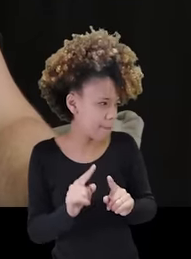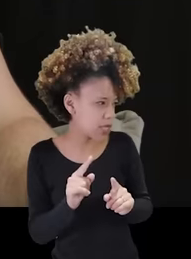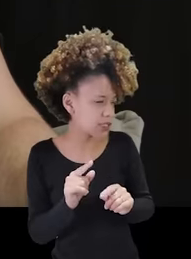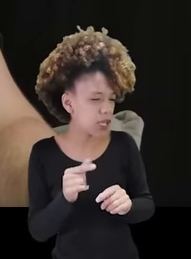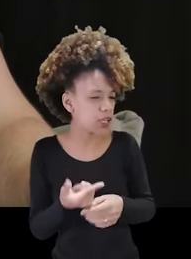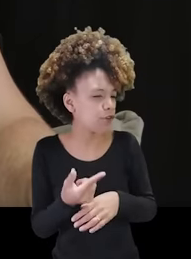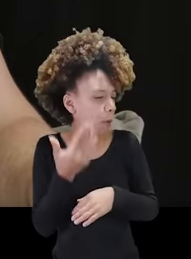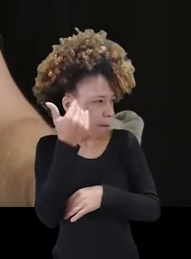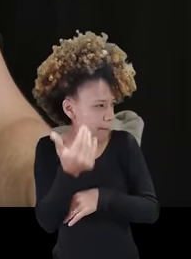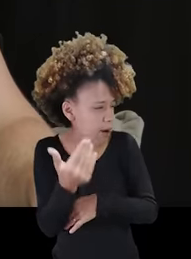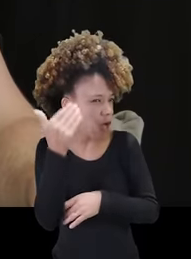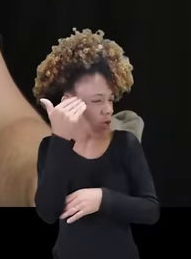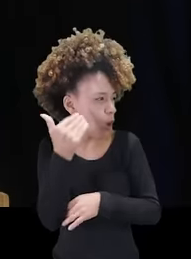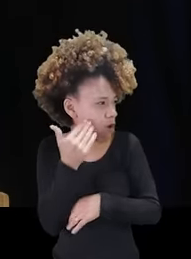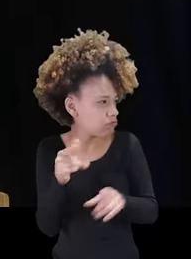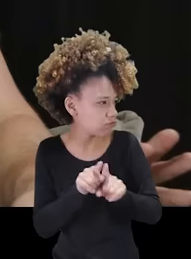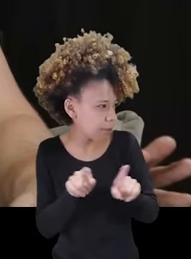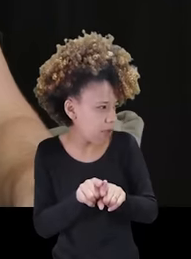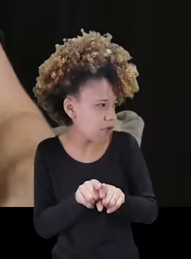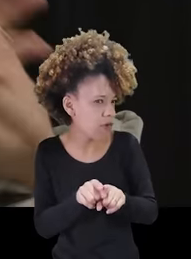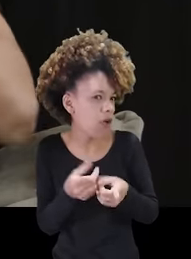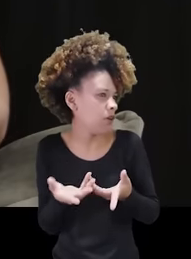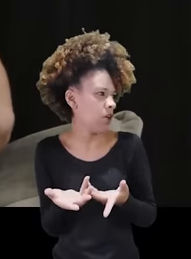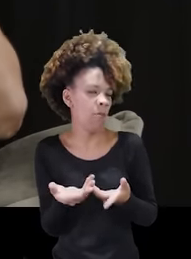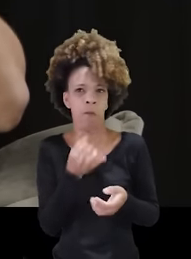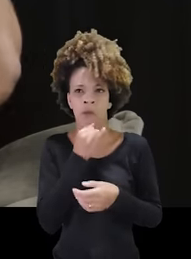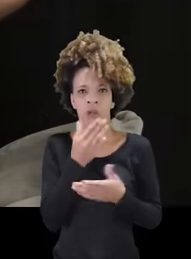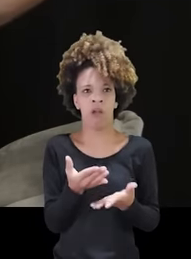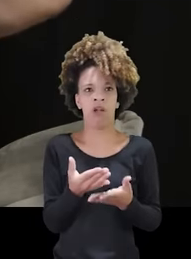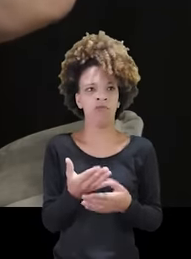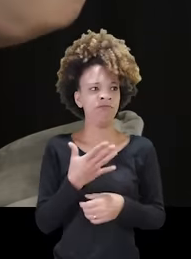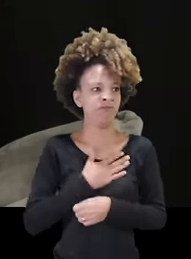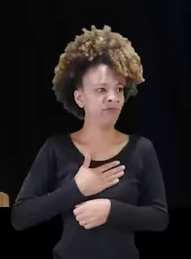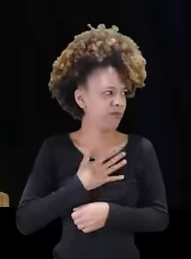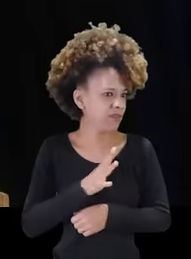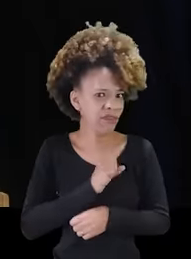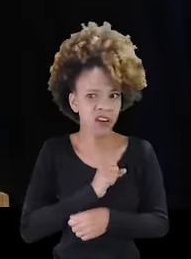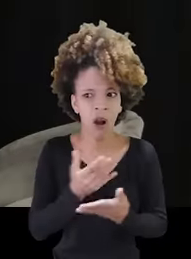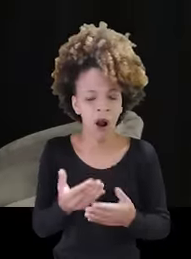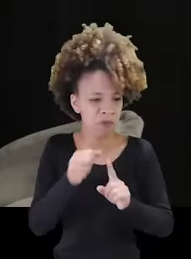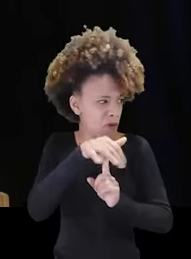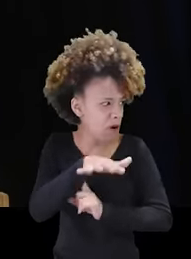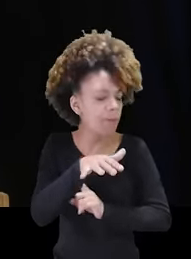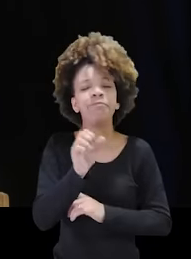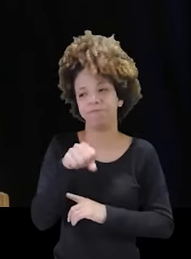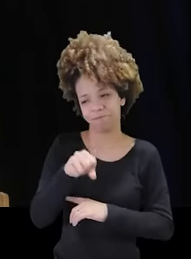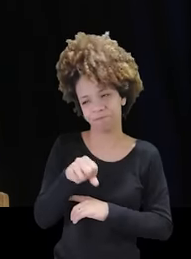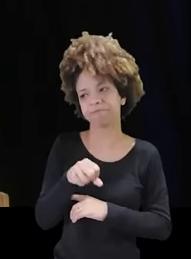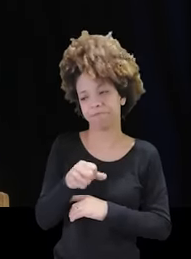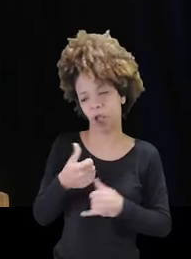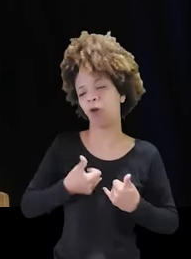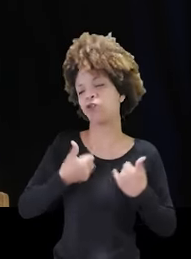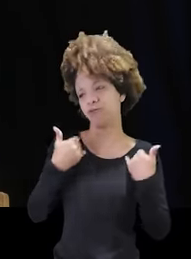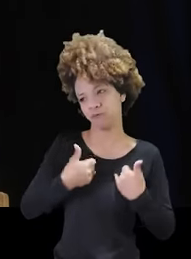não consigo ser uma coisa que ficou muito popular na Coréia também é uma coisa que é considerado tipo a gente gosta disso daqui de exportar isso tá